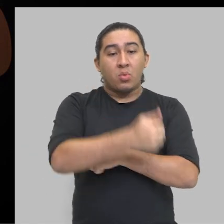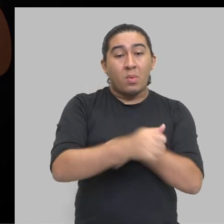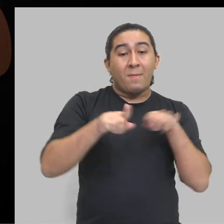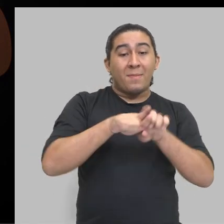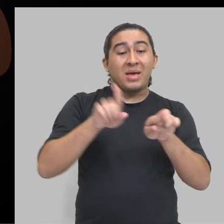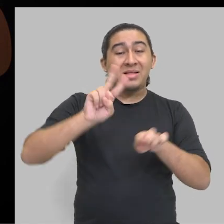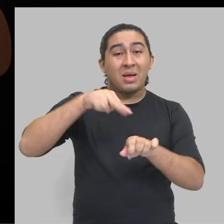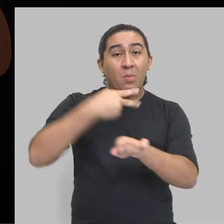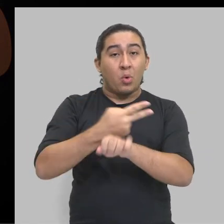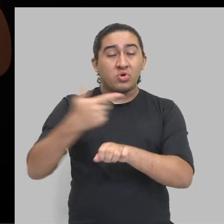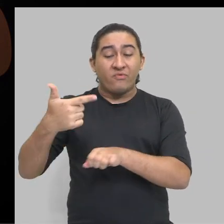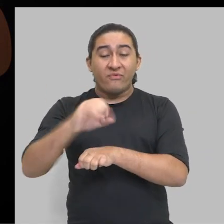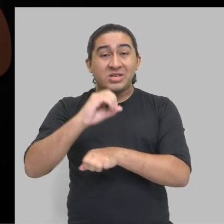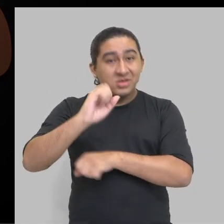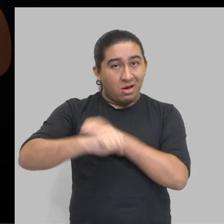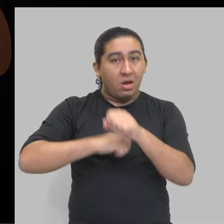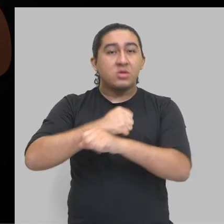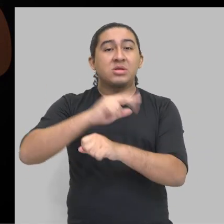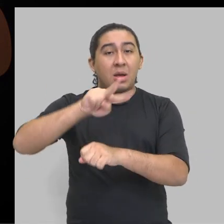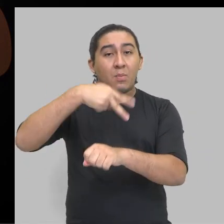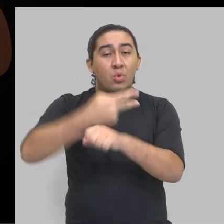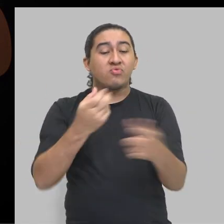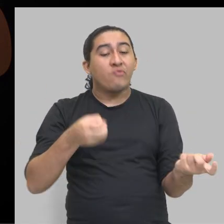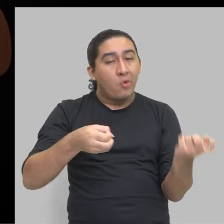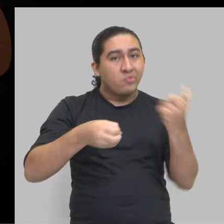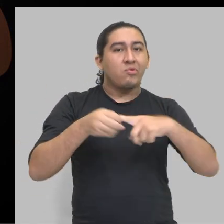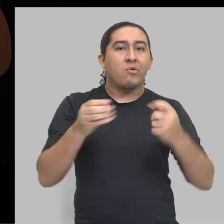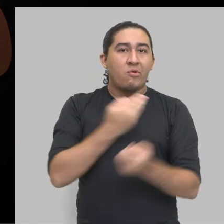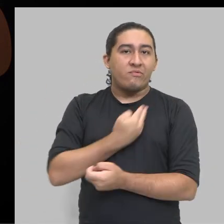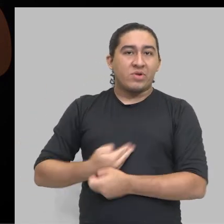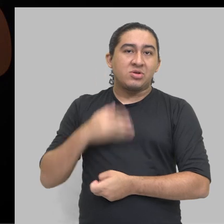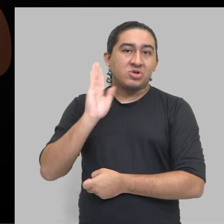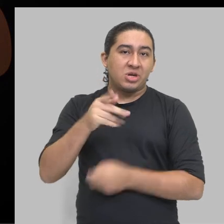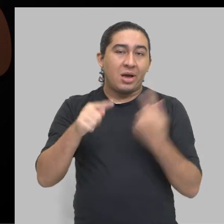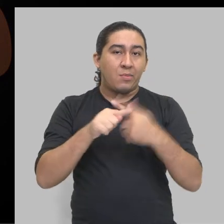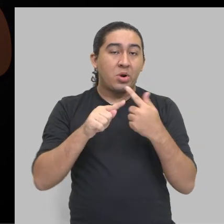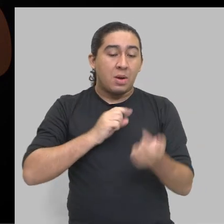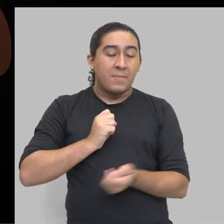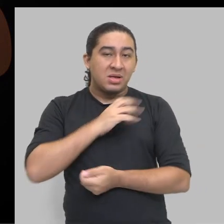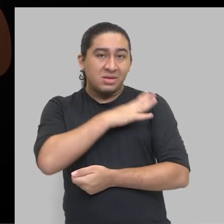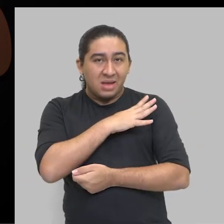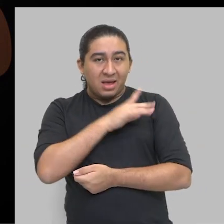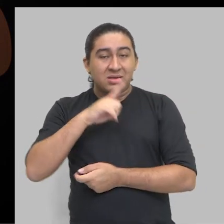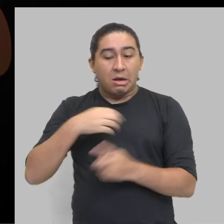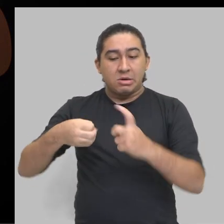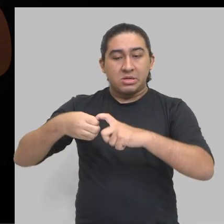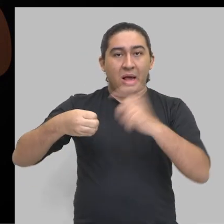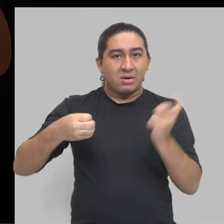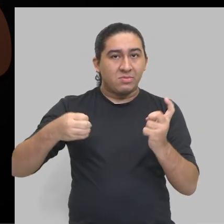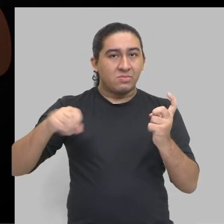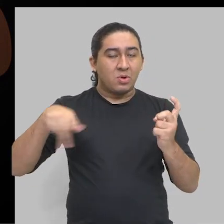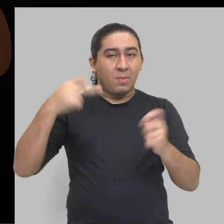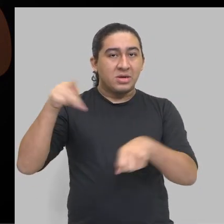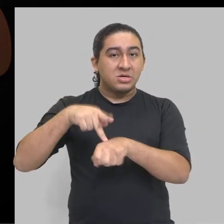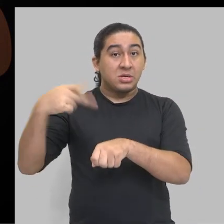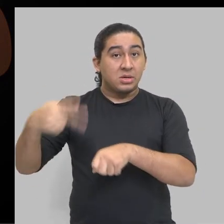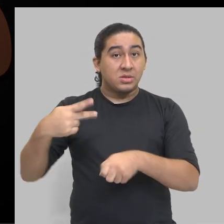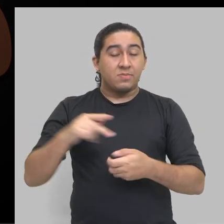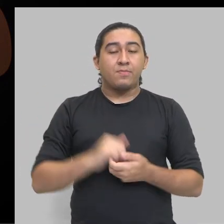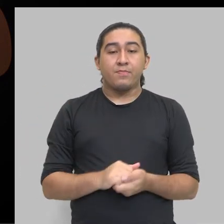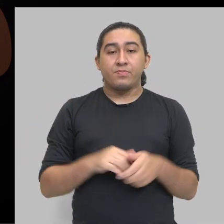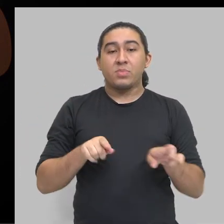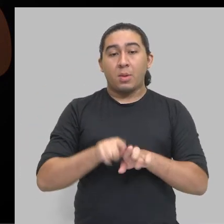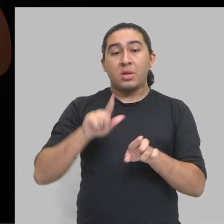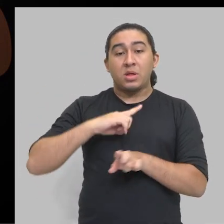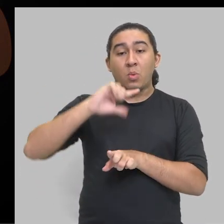retornou ao poder 20 anos depois, quando as tropas americanas justamente saíram do território afegão. Então, temos também